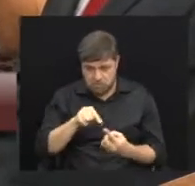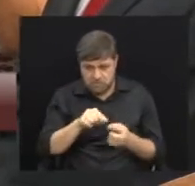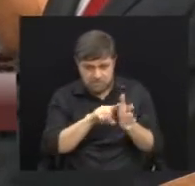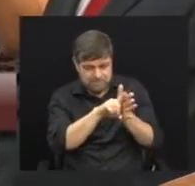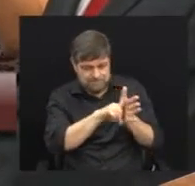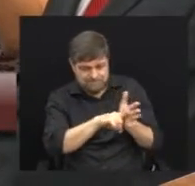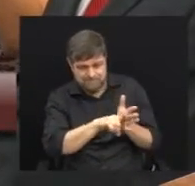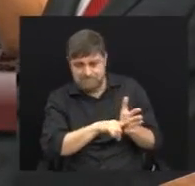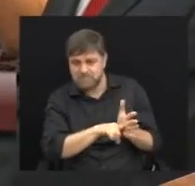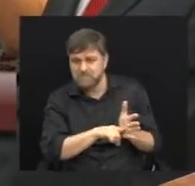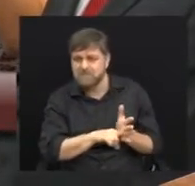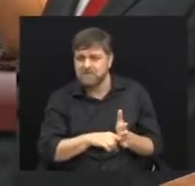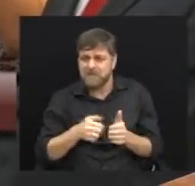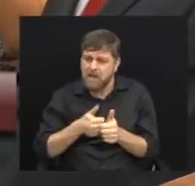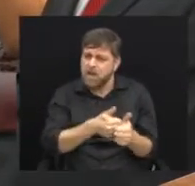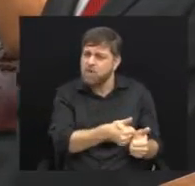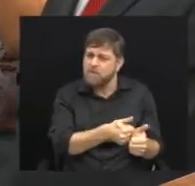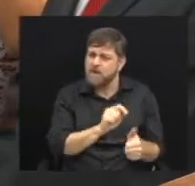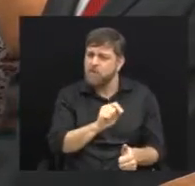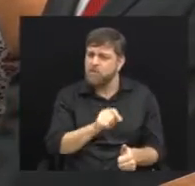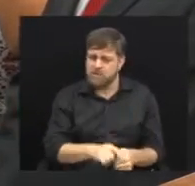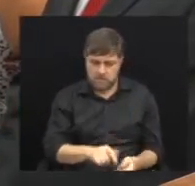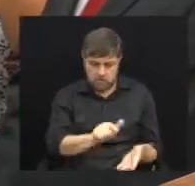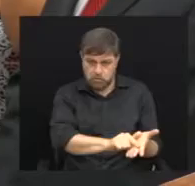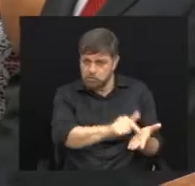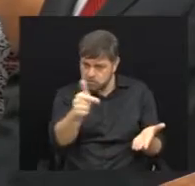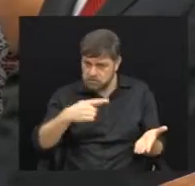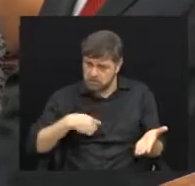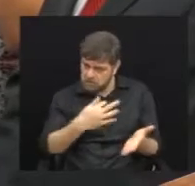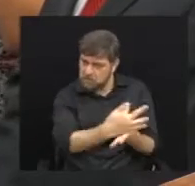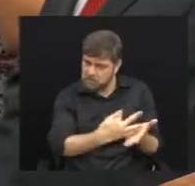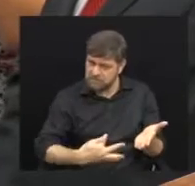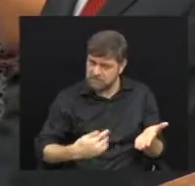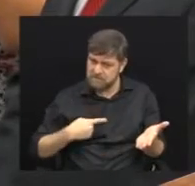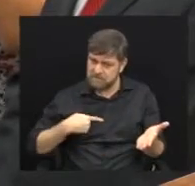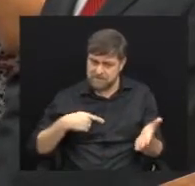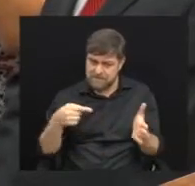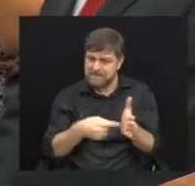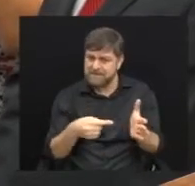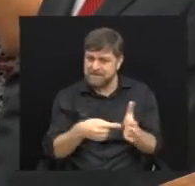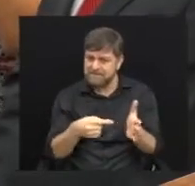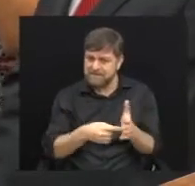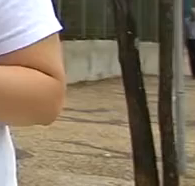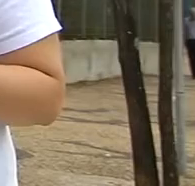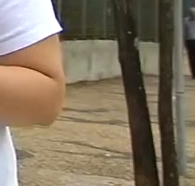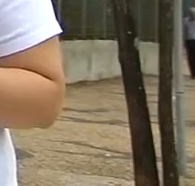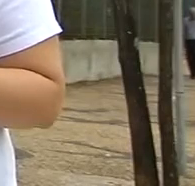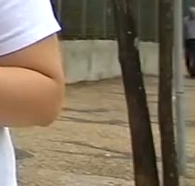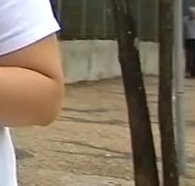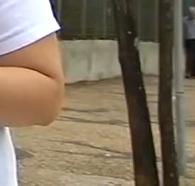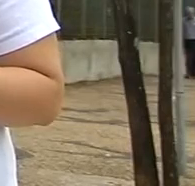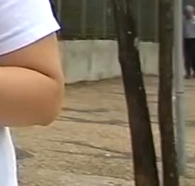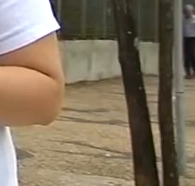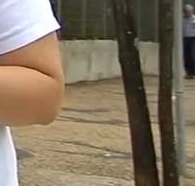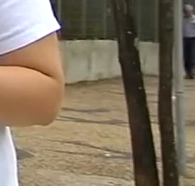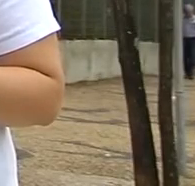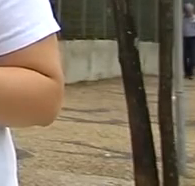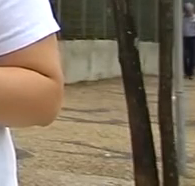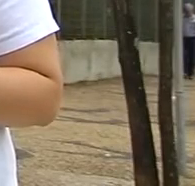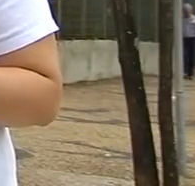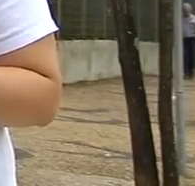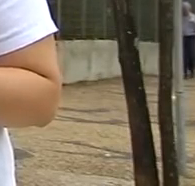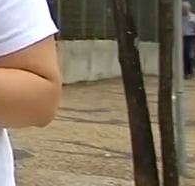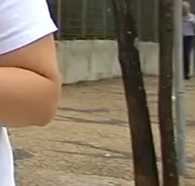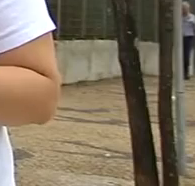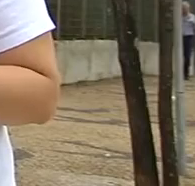e acompanhar o informe jornalístico no que se refere às ambulâncias na cidade de Campinas. O que motivou o pedido dos